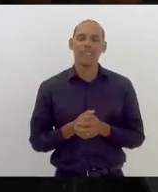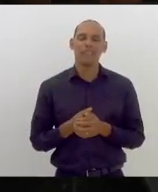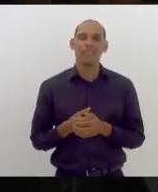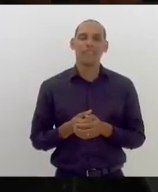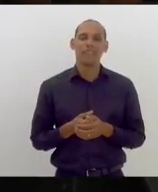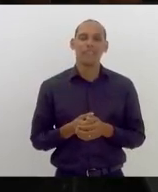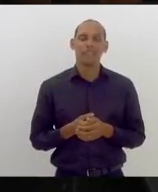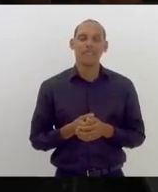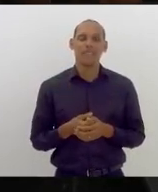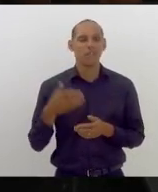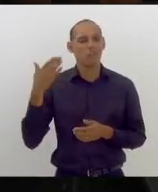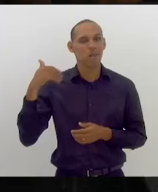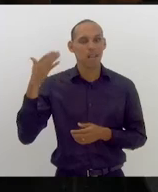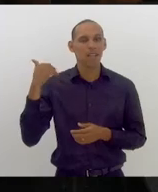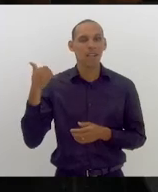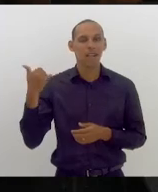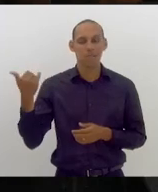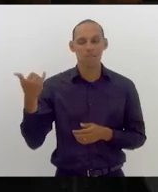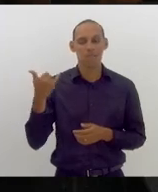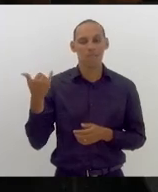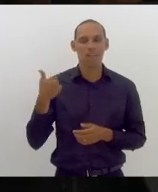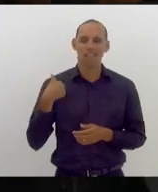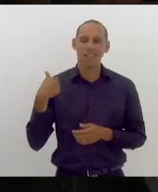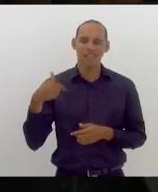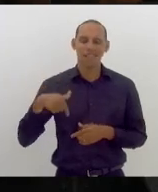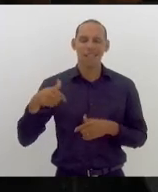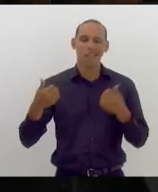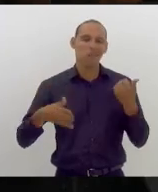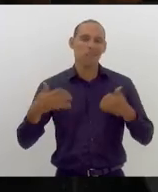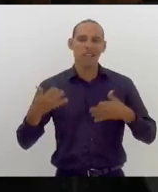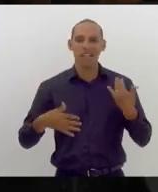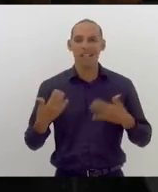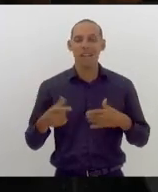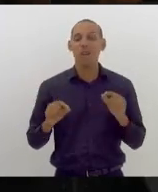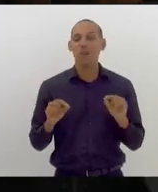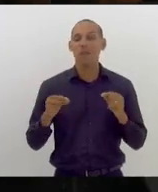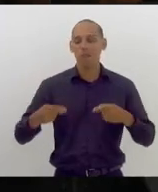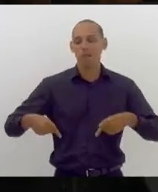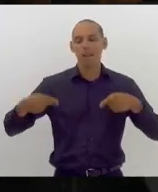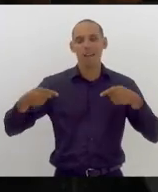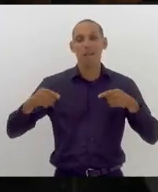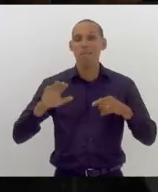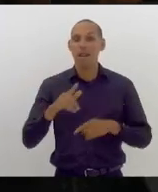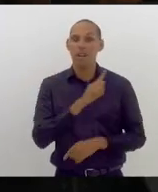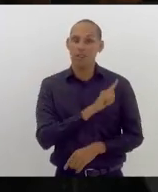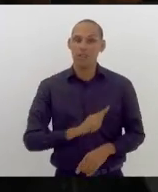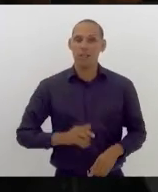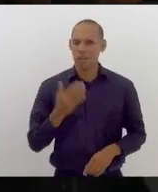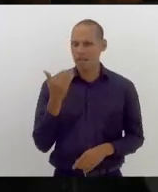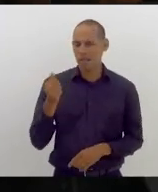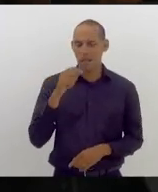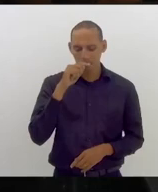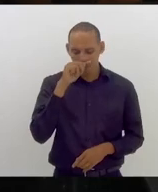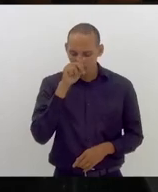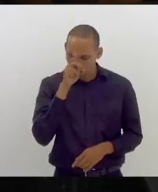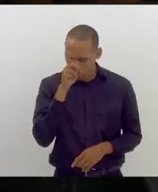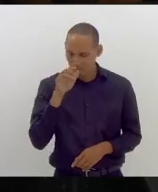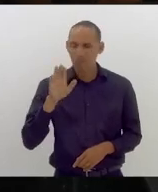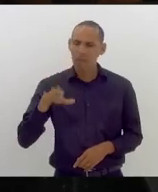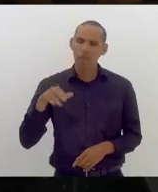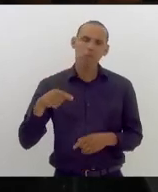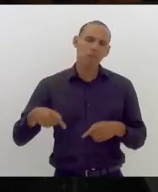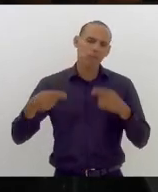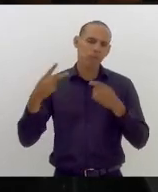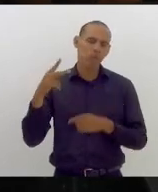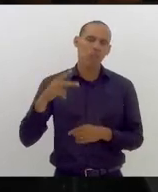aí fui falando aqui um pouco desses desafios, quando o governador me chamou, falou assim, olha, eu tenho um desafio